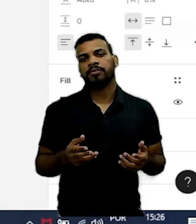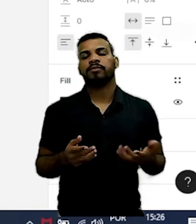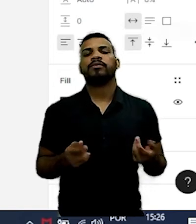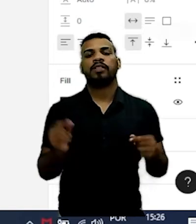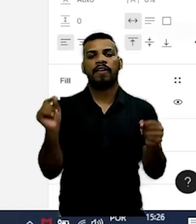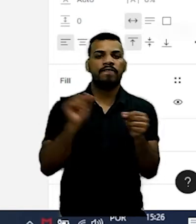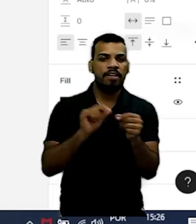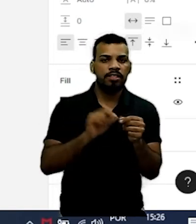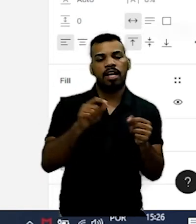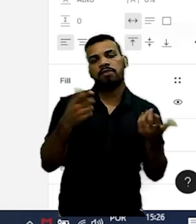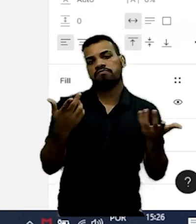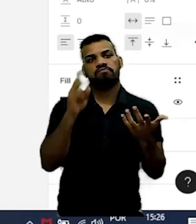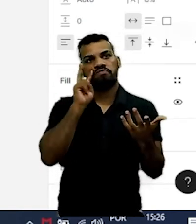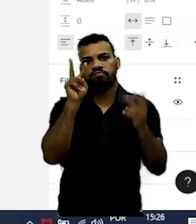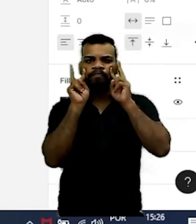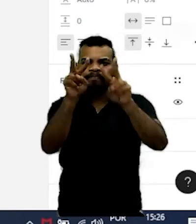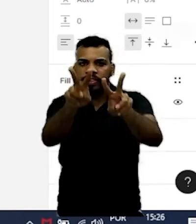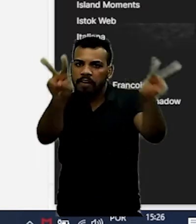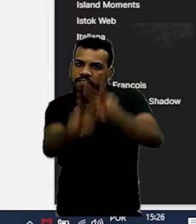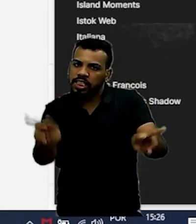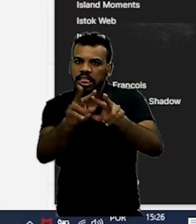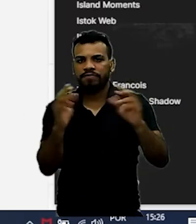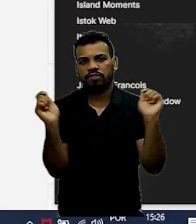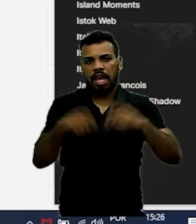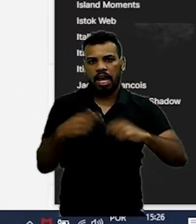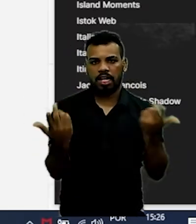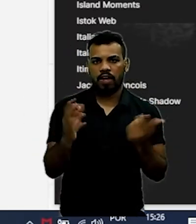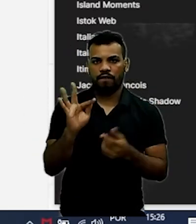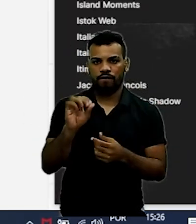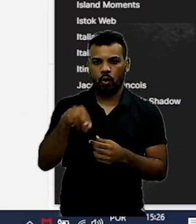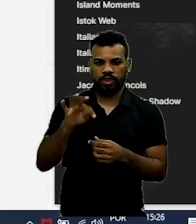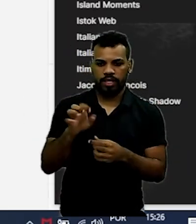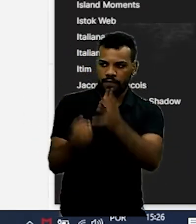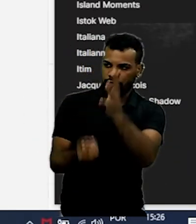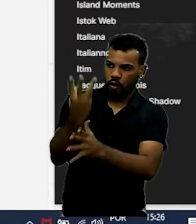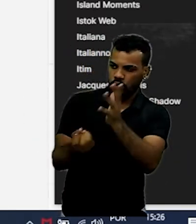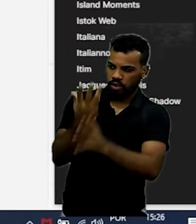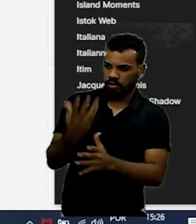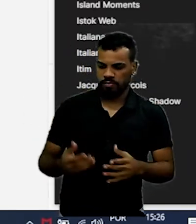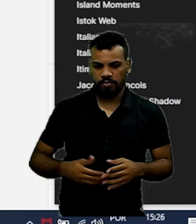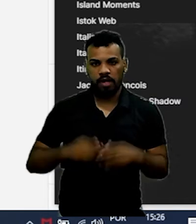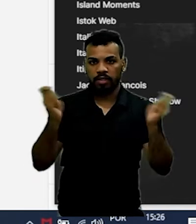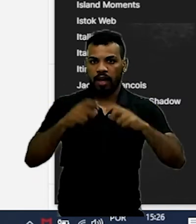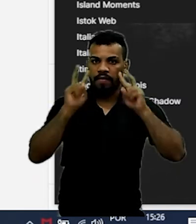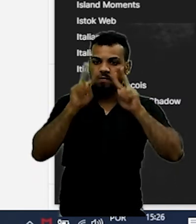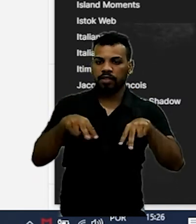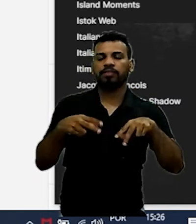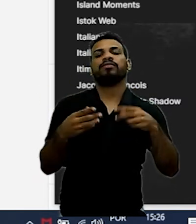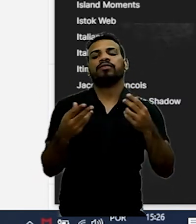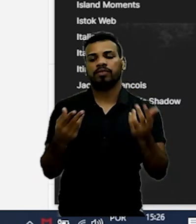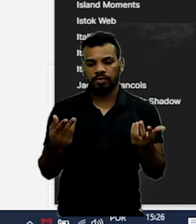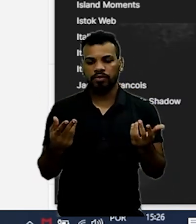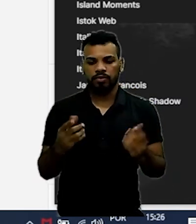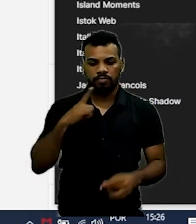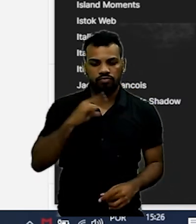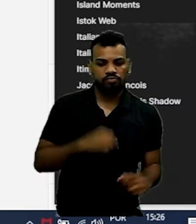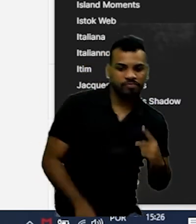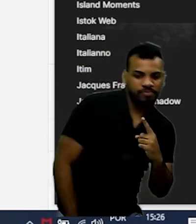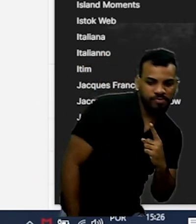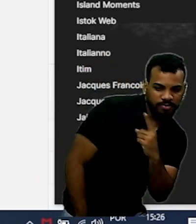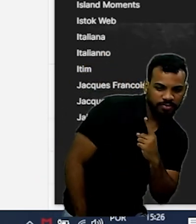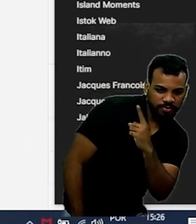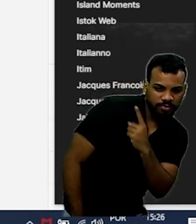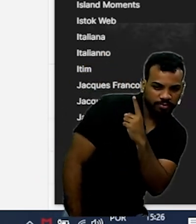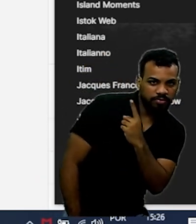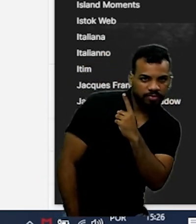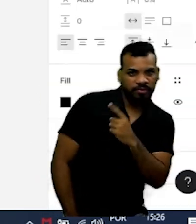tornar visível essas fontes, mas nessa aula aqui da gente agora, a gente não vai ver como aplicar esses plugins, tudo